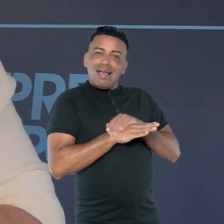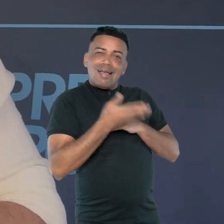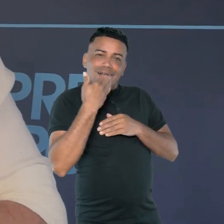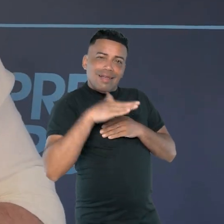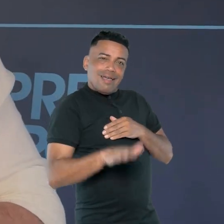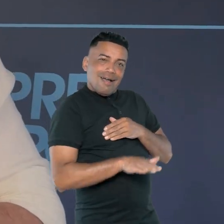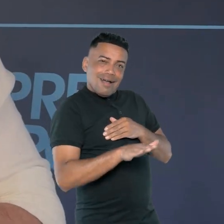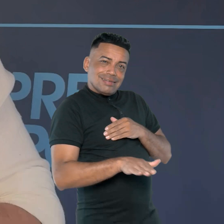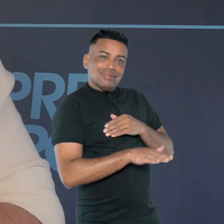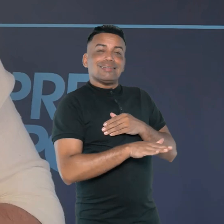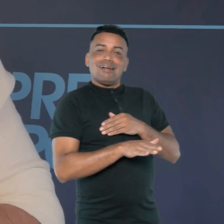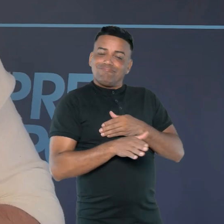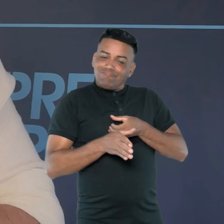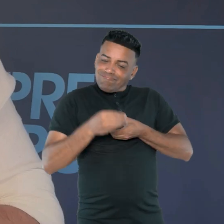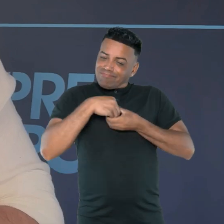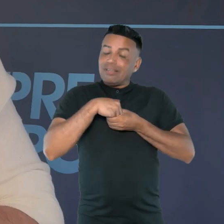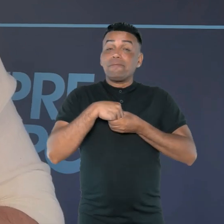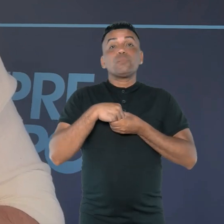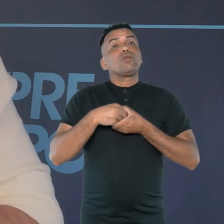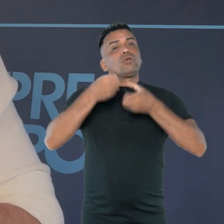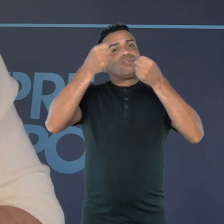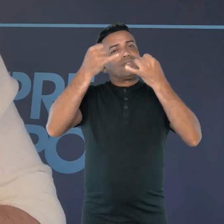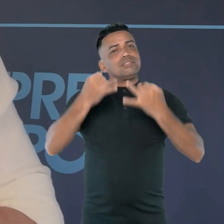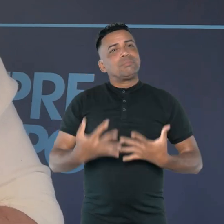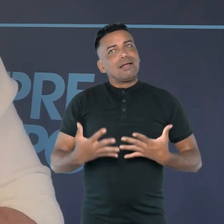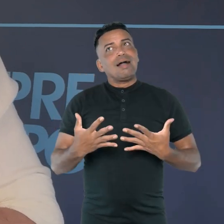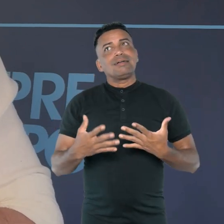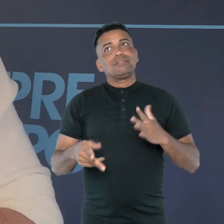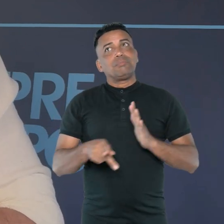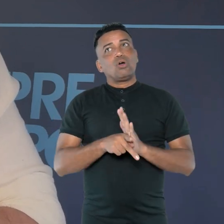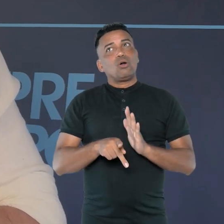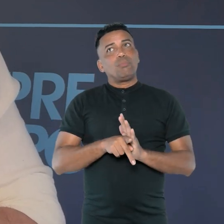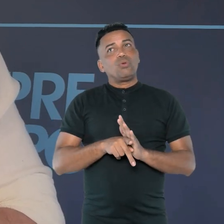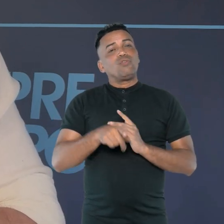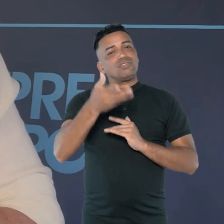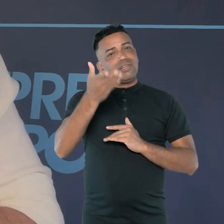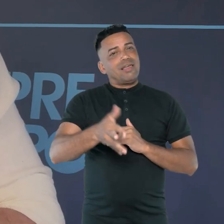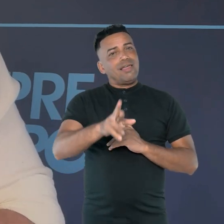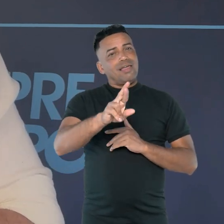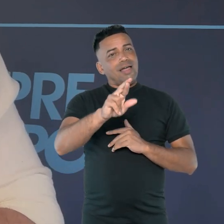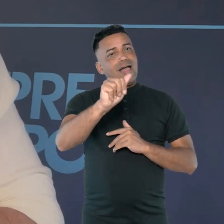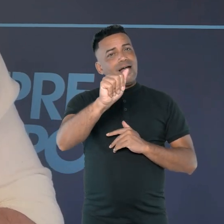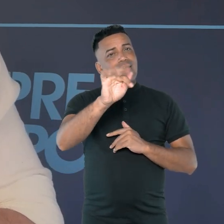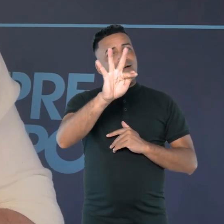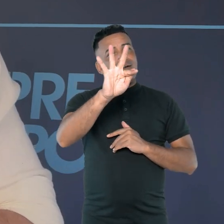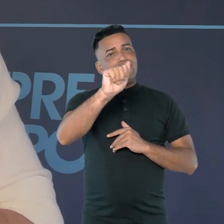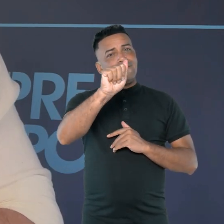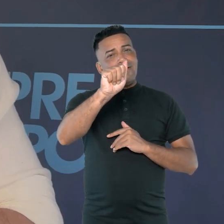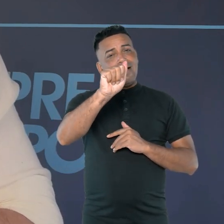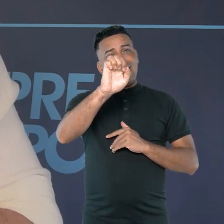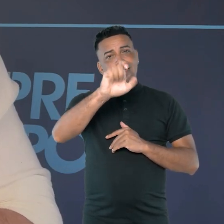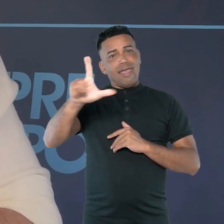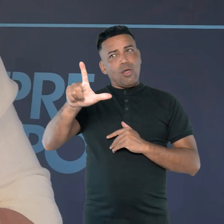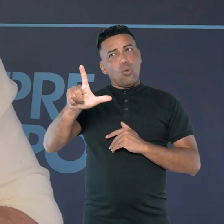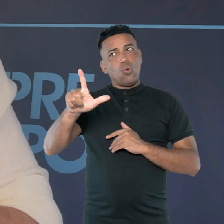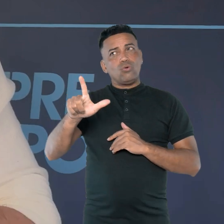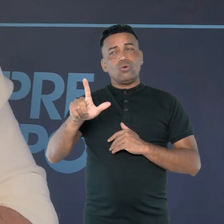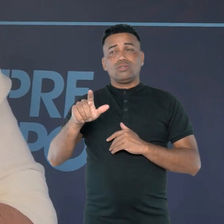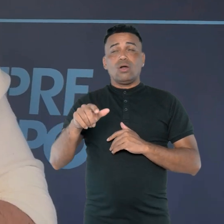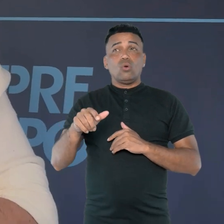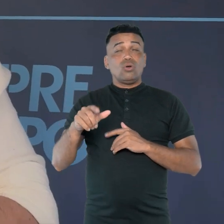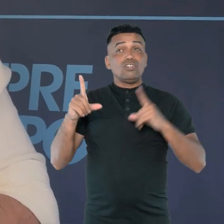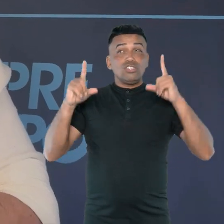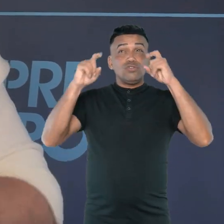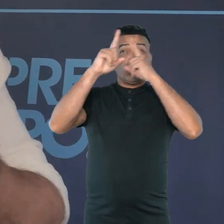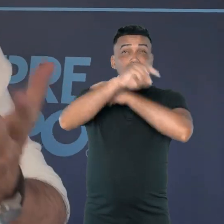disfarçada, eu queria que você me dissesse, primeiro, Rafael, da dificuldade que a gente acaba encontrando, porque